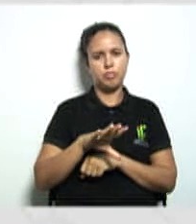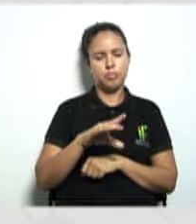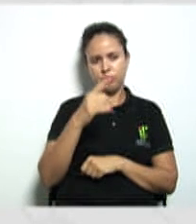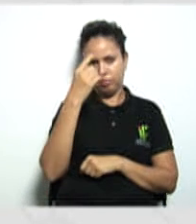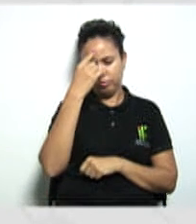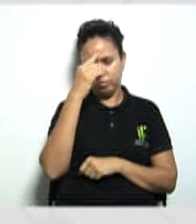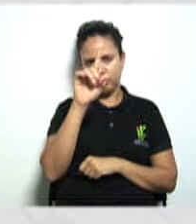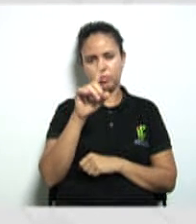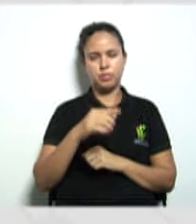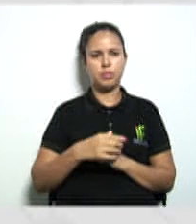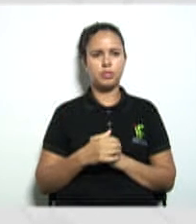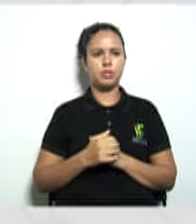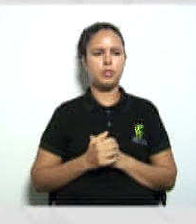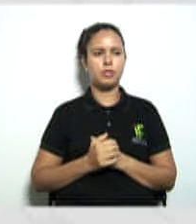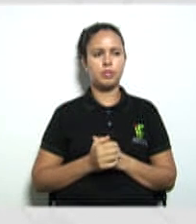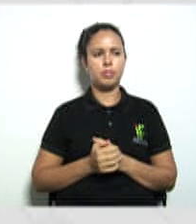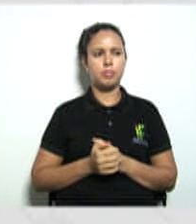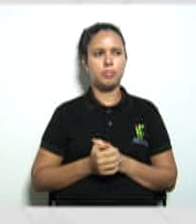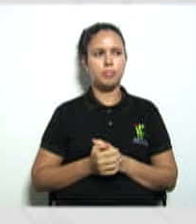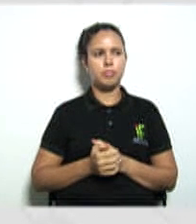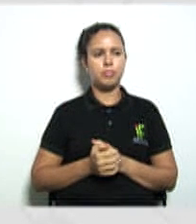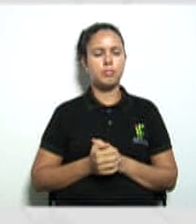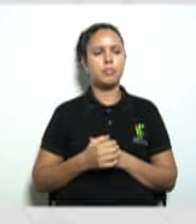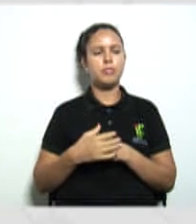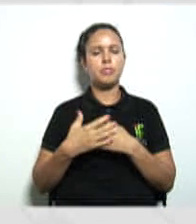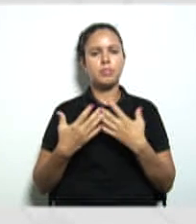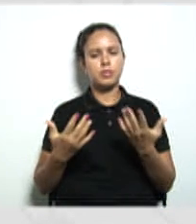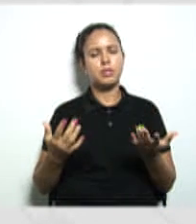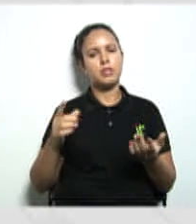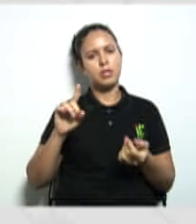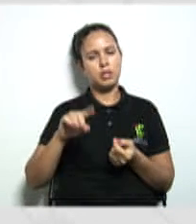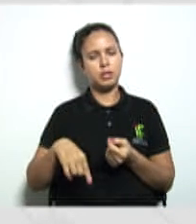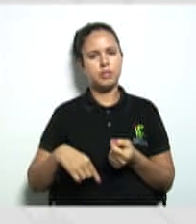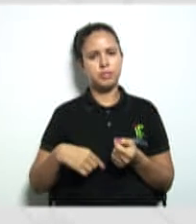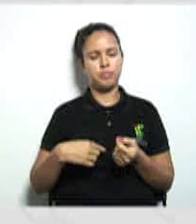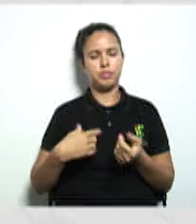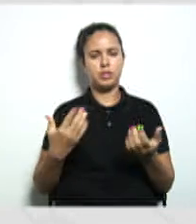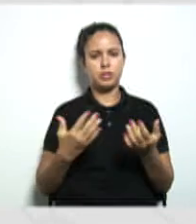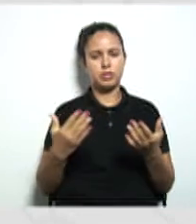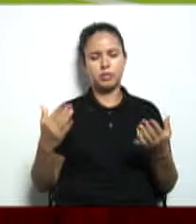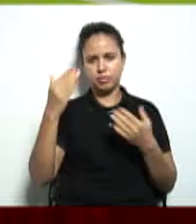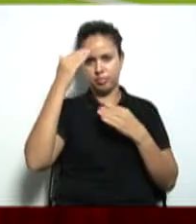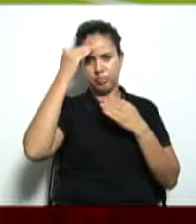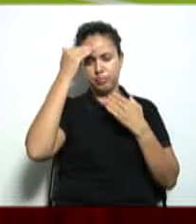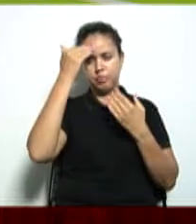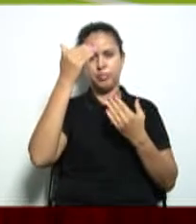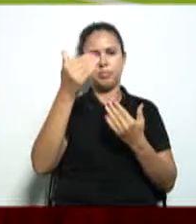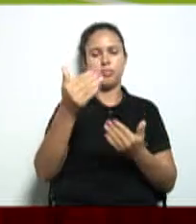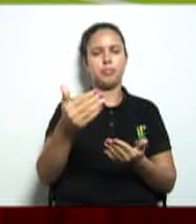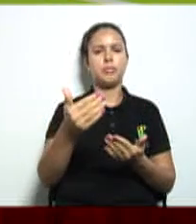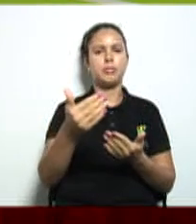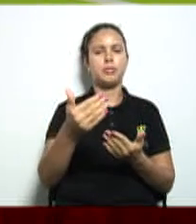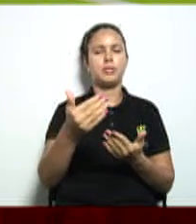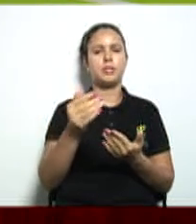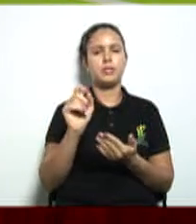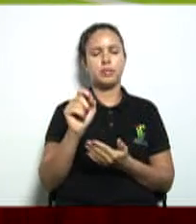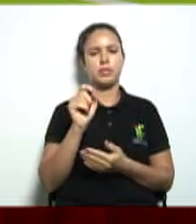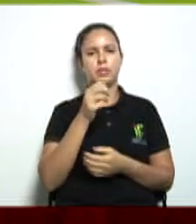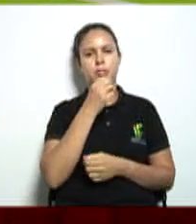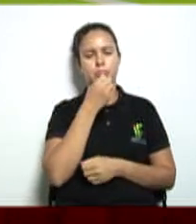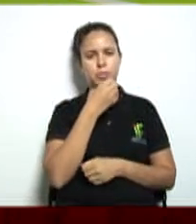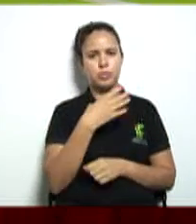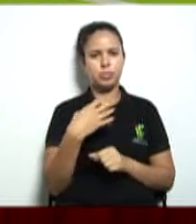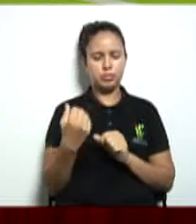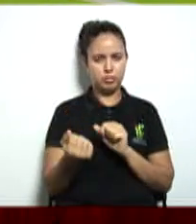de cooperativismo, né? E é isso, pessoal. Eu quero agradecer mais uma vez, porque foi muito bom estar